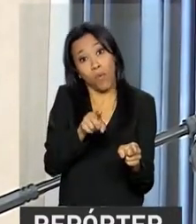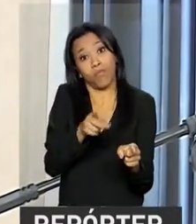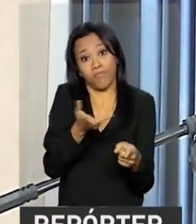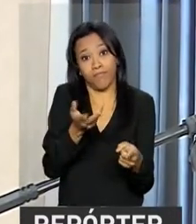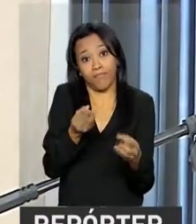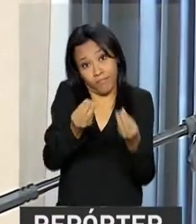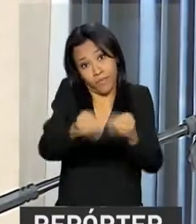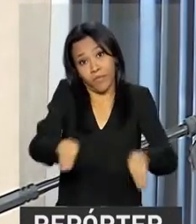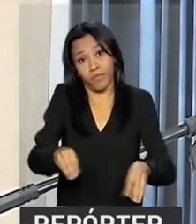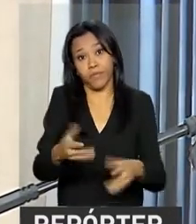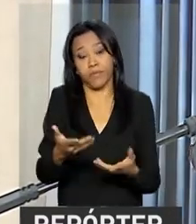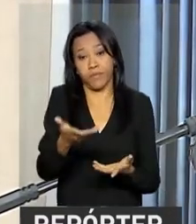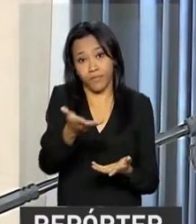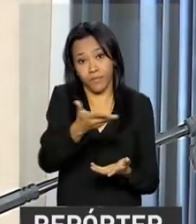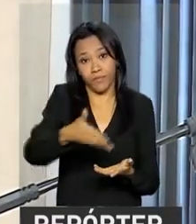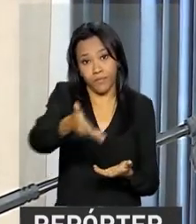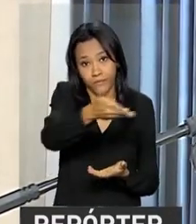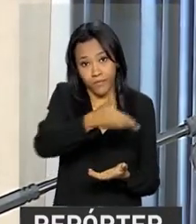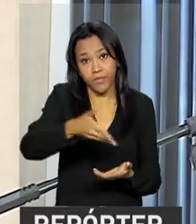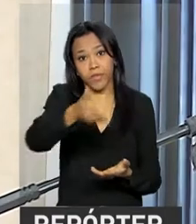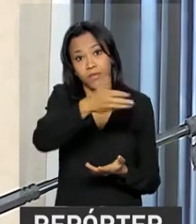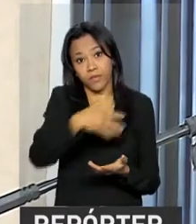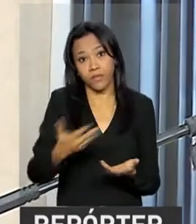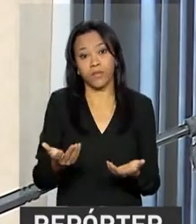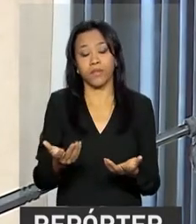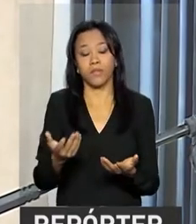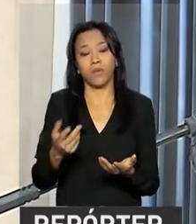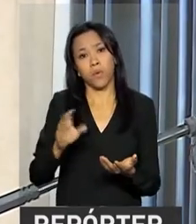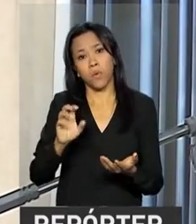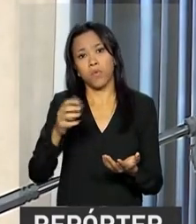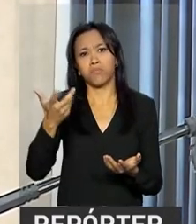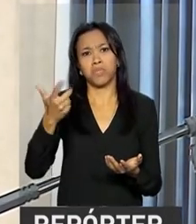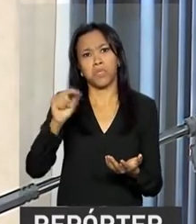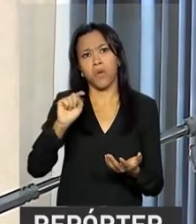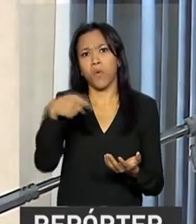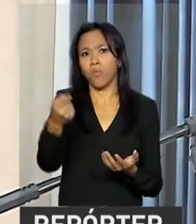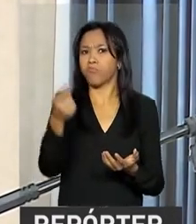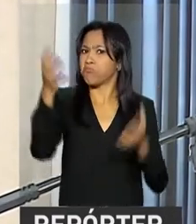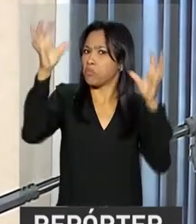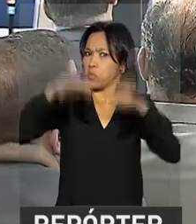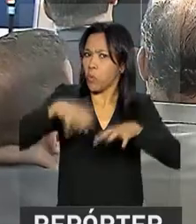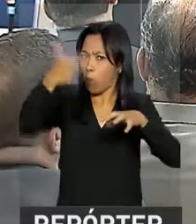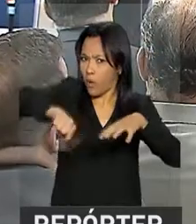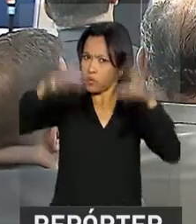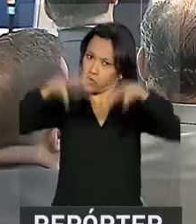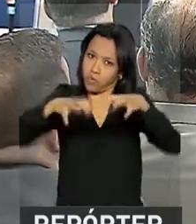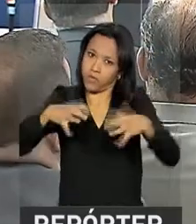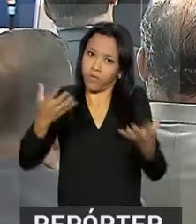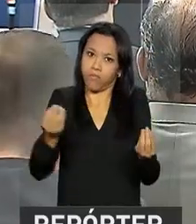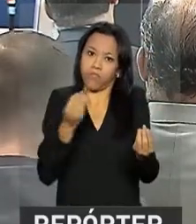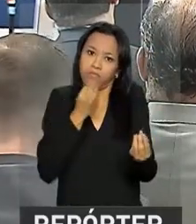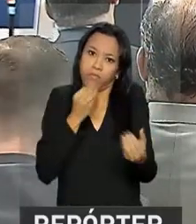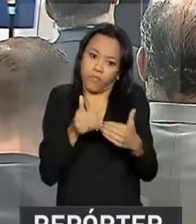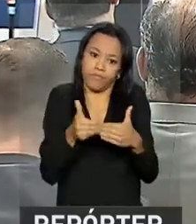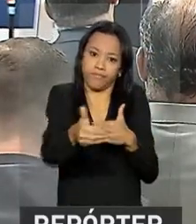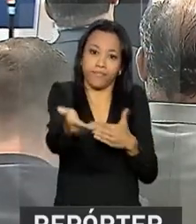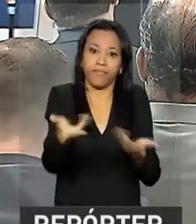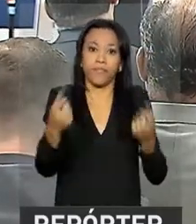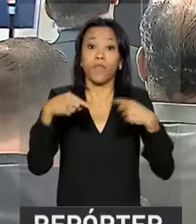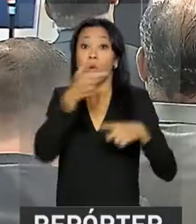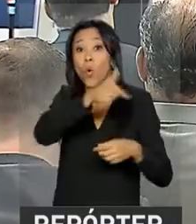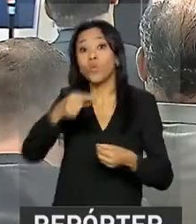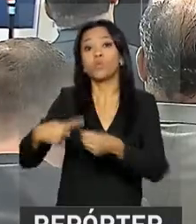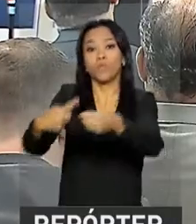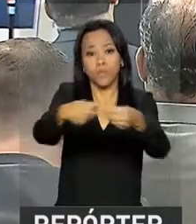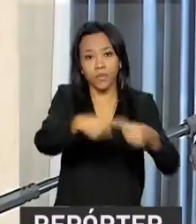por uma nova, vamos assim, chuva intensa que caia no estado de Alagoas. Outros municípios também poderão